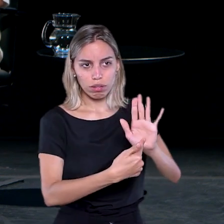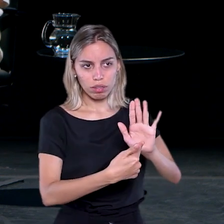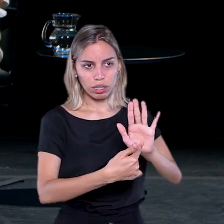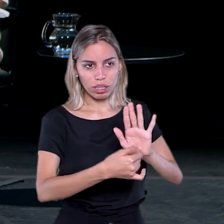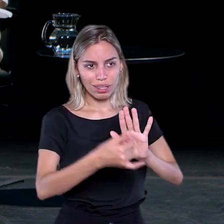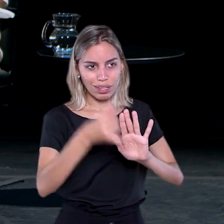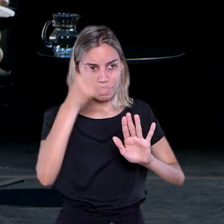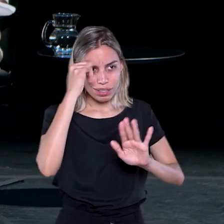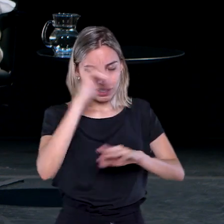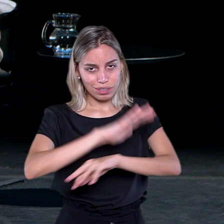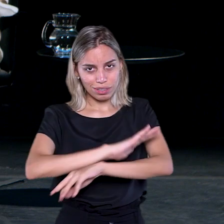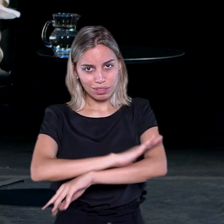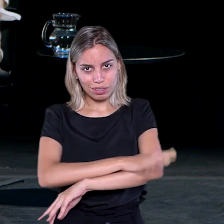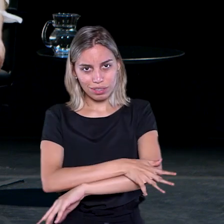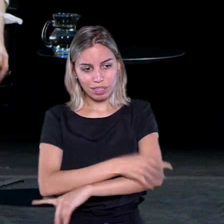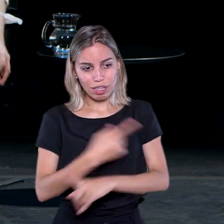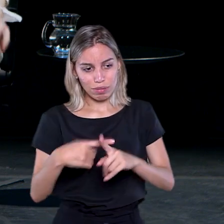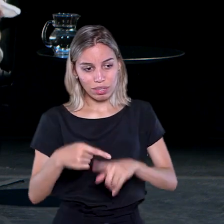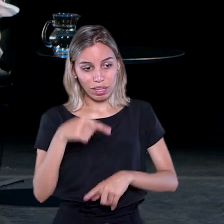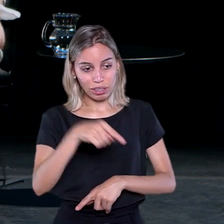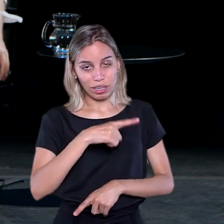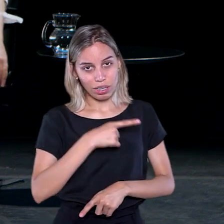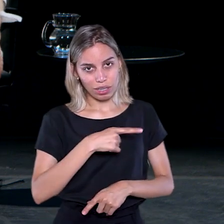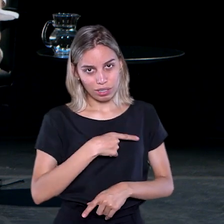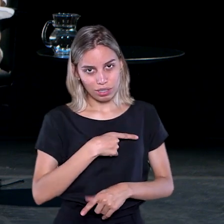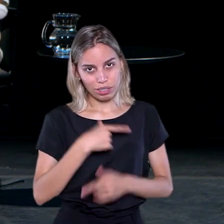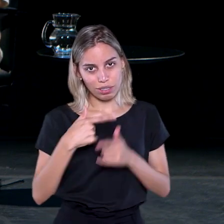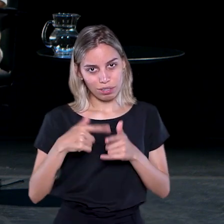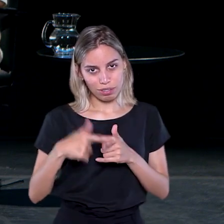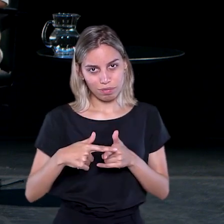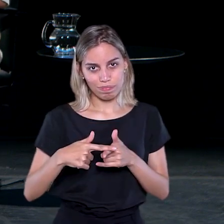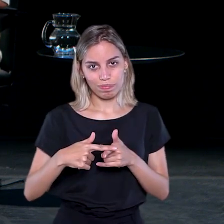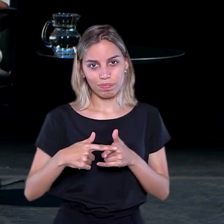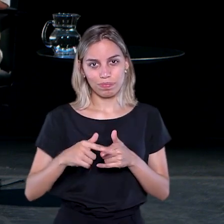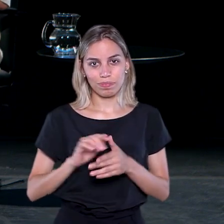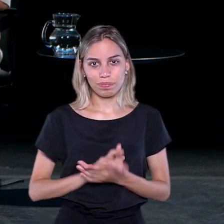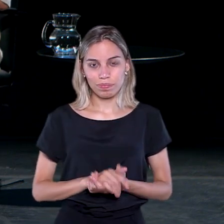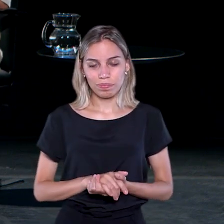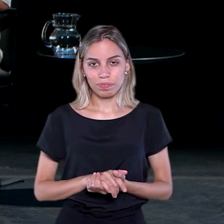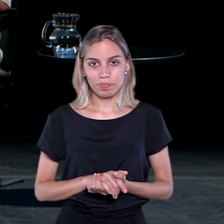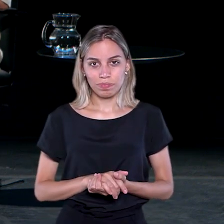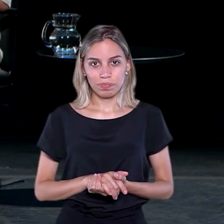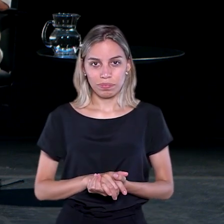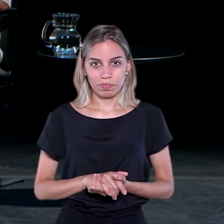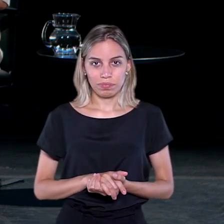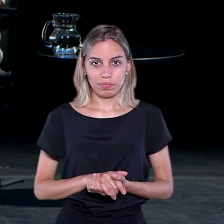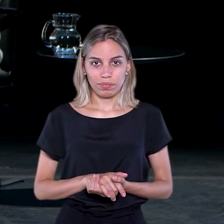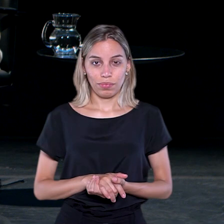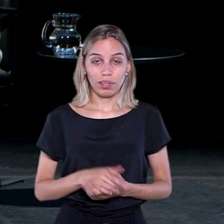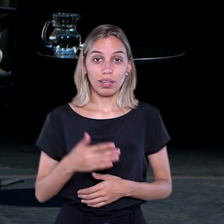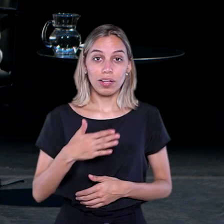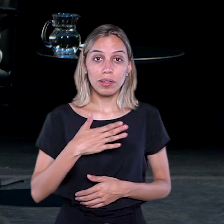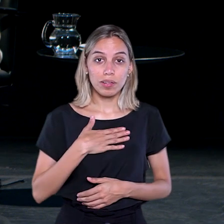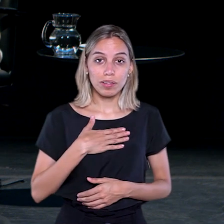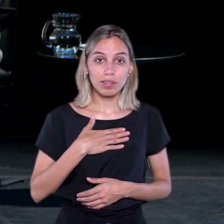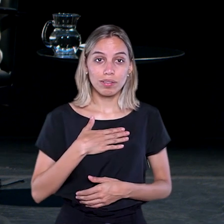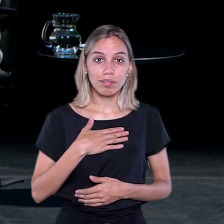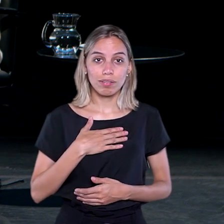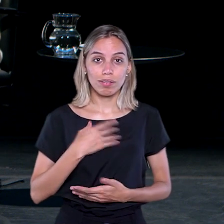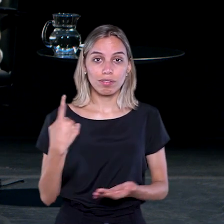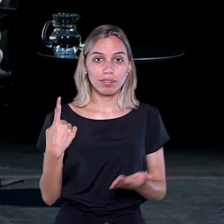perfura, de algum modo. Então, essa água, quando consegue se infiltrar numa estrutura tão densa como